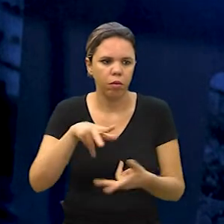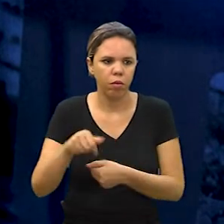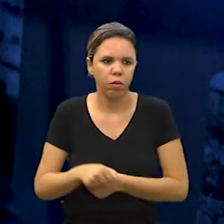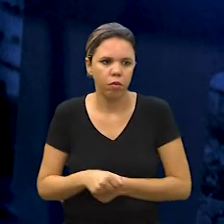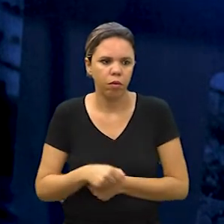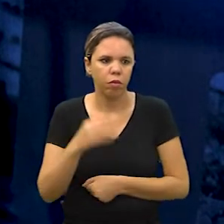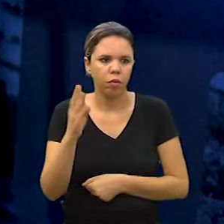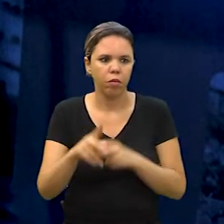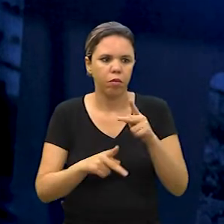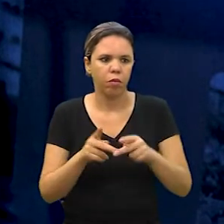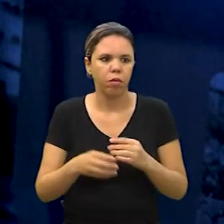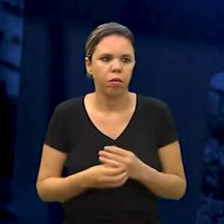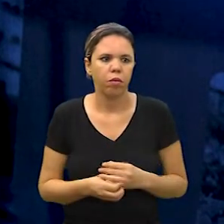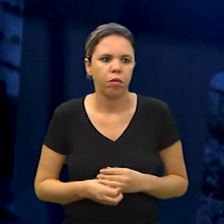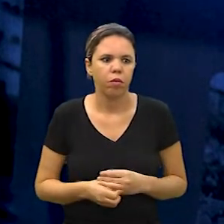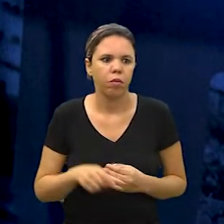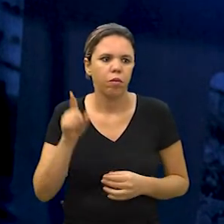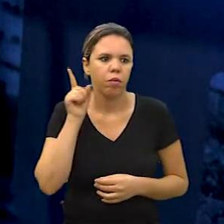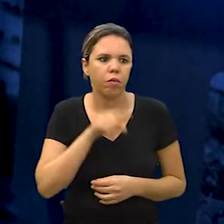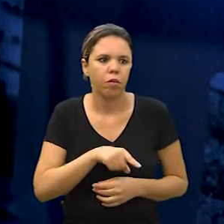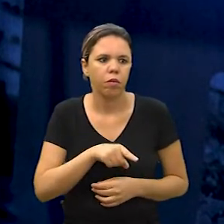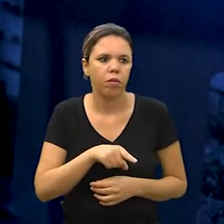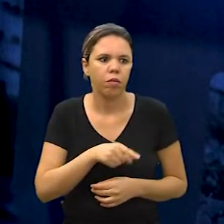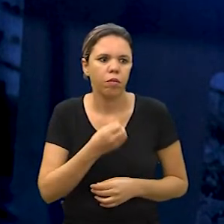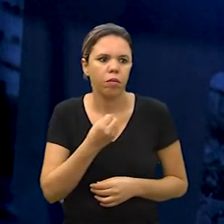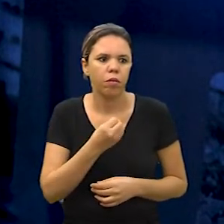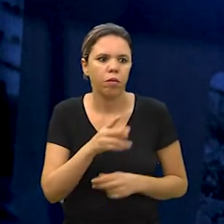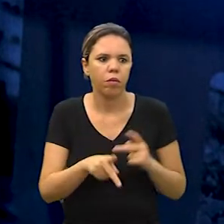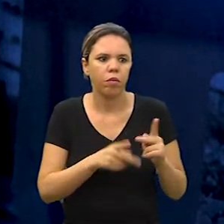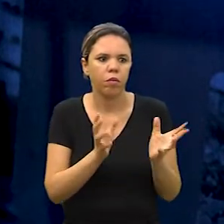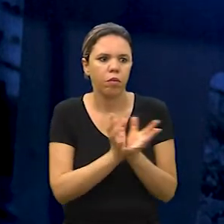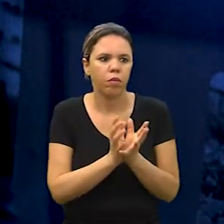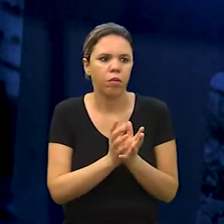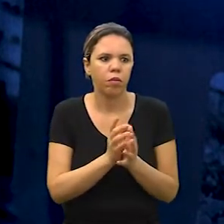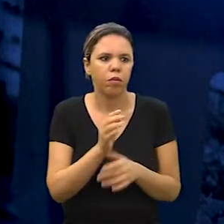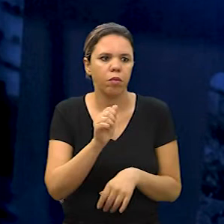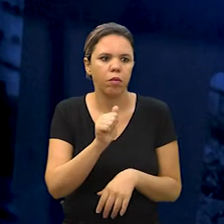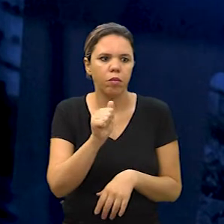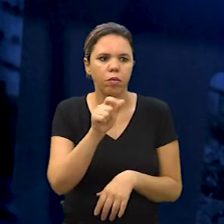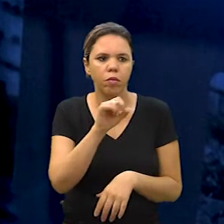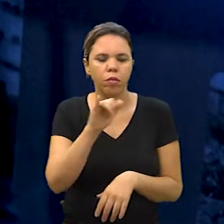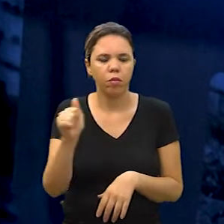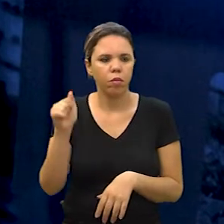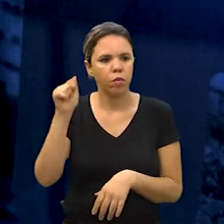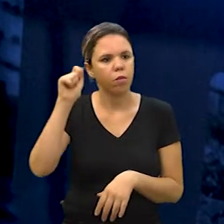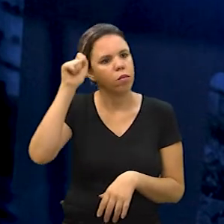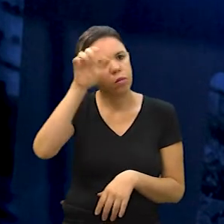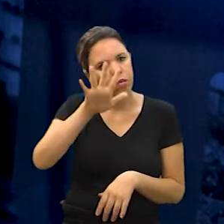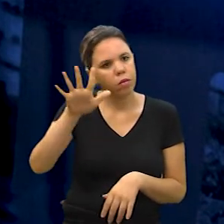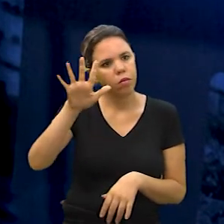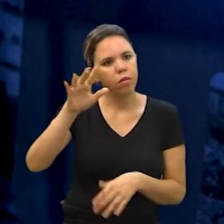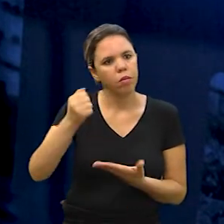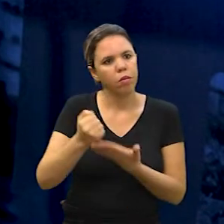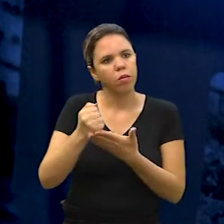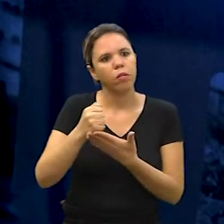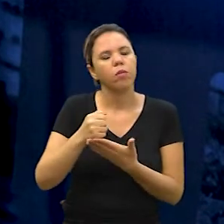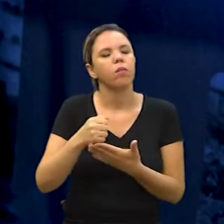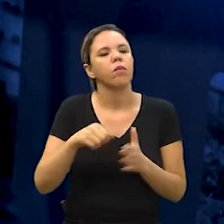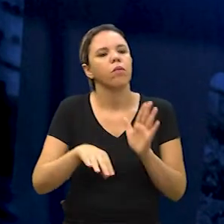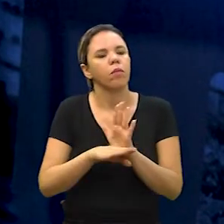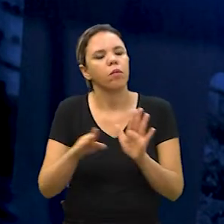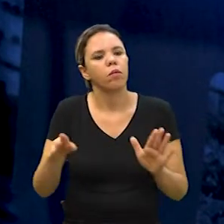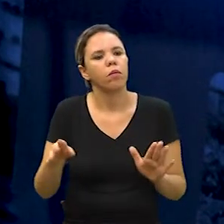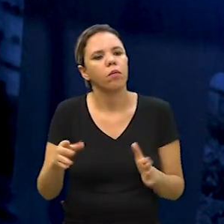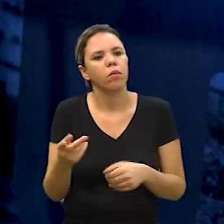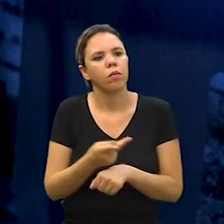você tem brasileiro nos Estados Unidos, uma boa comunidade, tem na Ásia, na África, então ajuda bastante. Mas também o